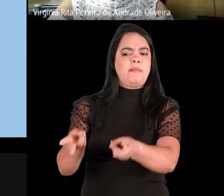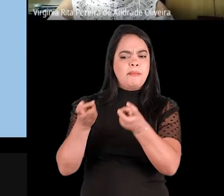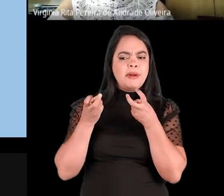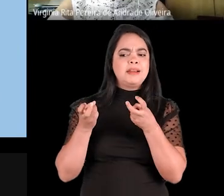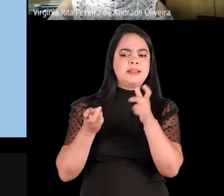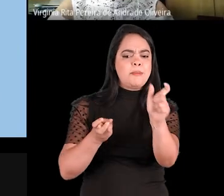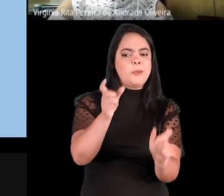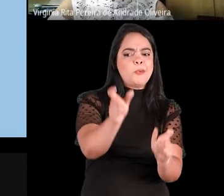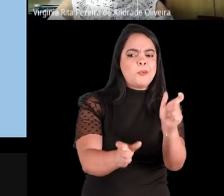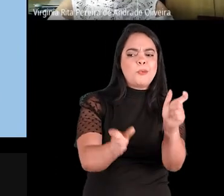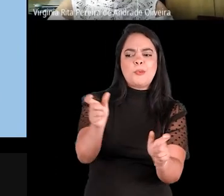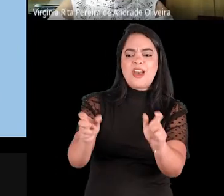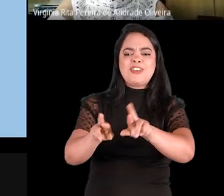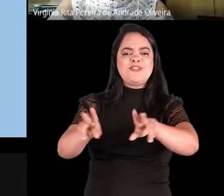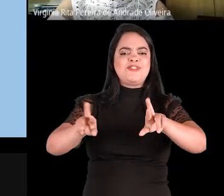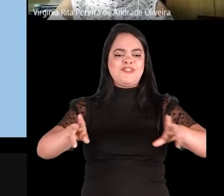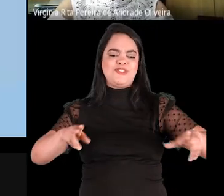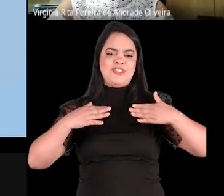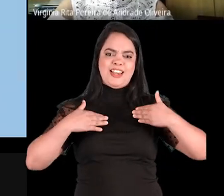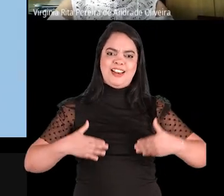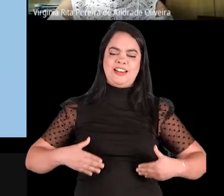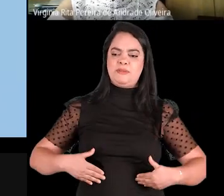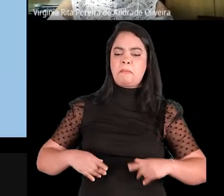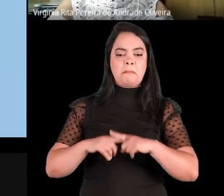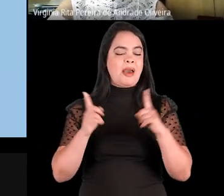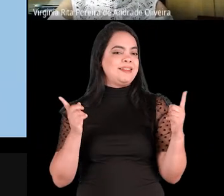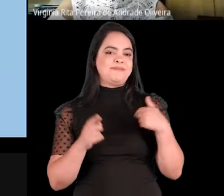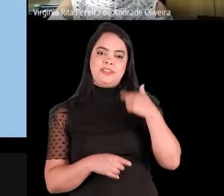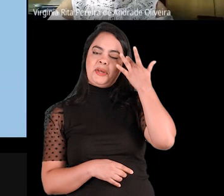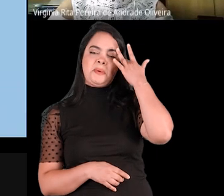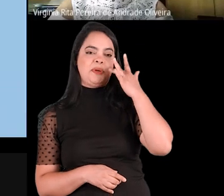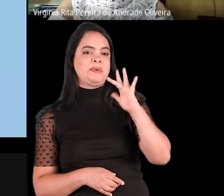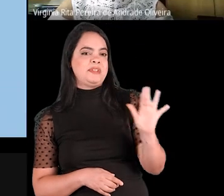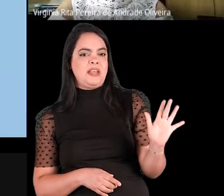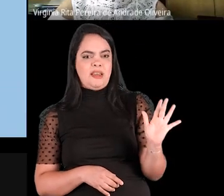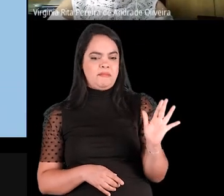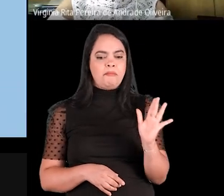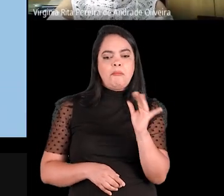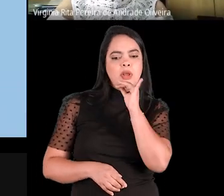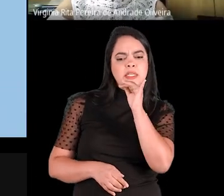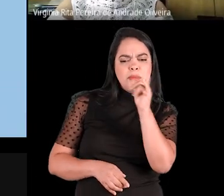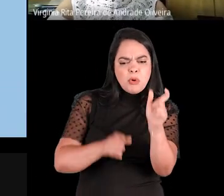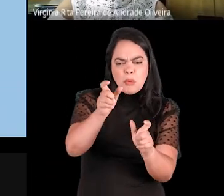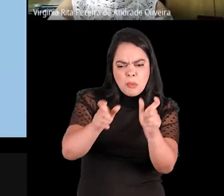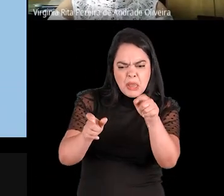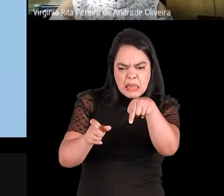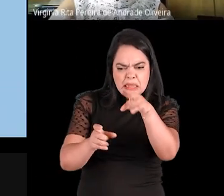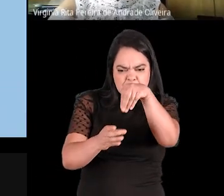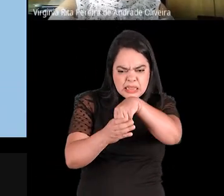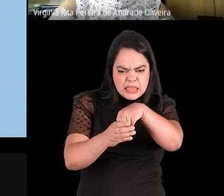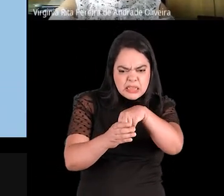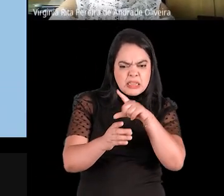a diversidade presente, eu não consigo dizer nessa imagem se tem algum sujeito ali que tem alguma deficiência ou